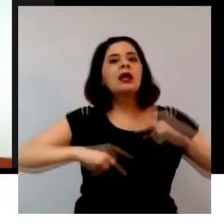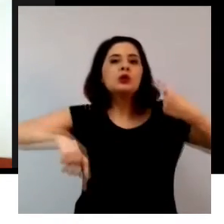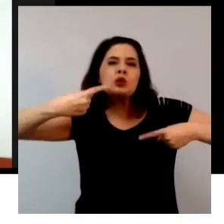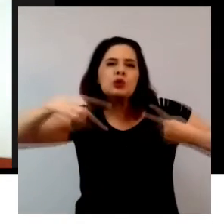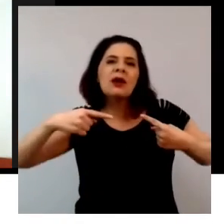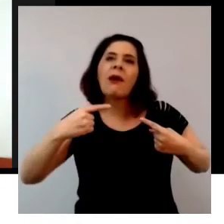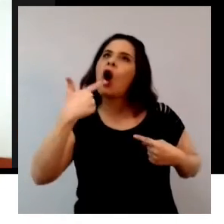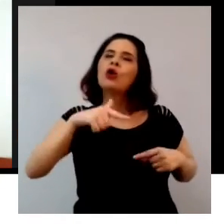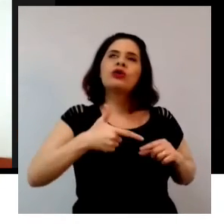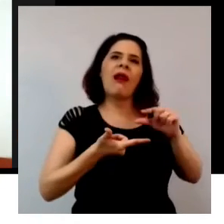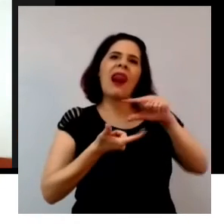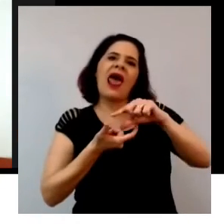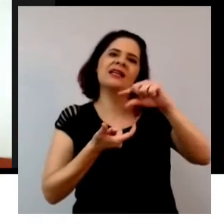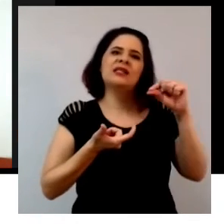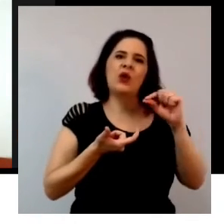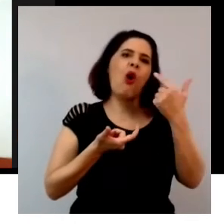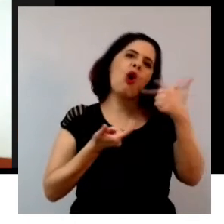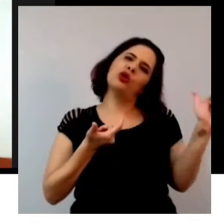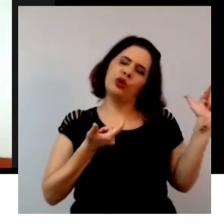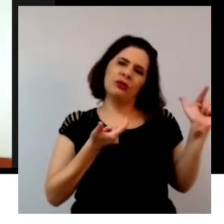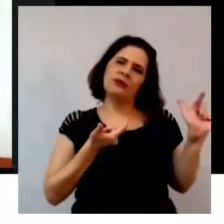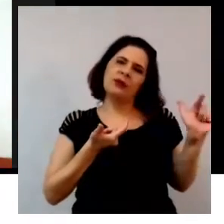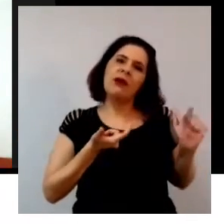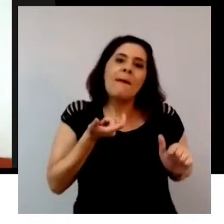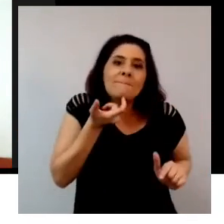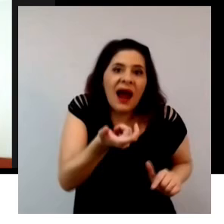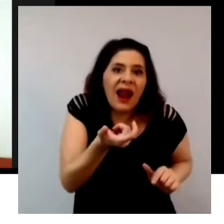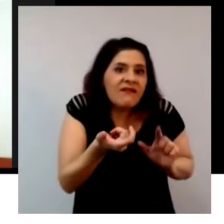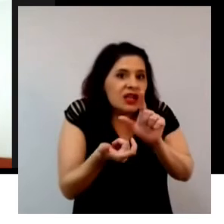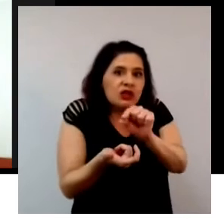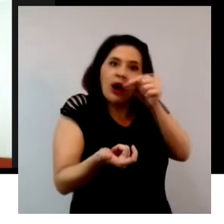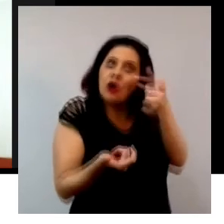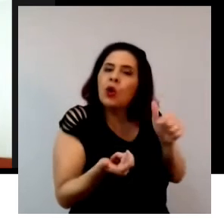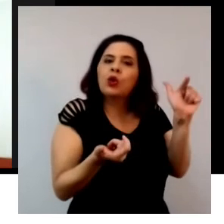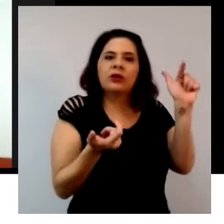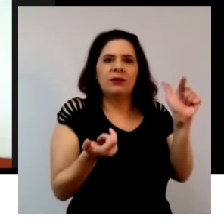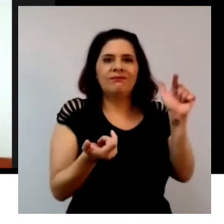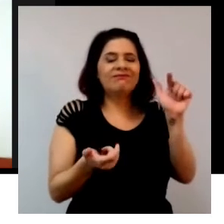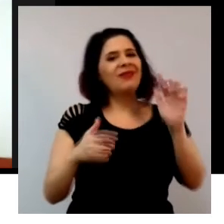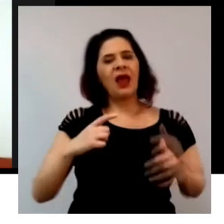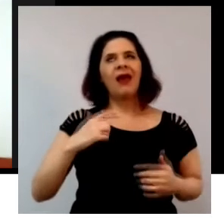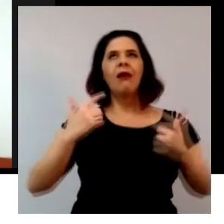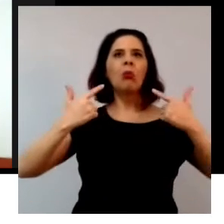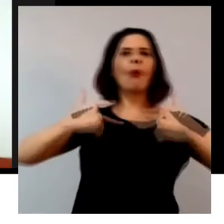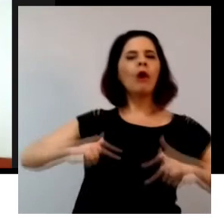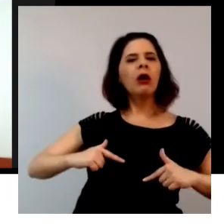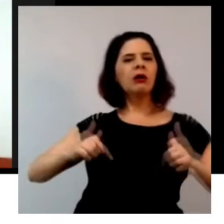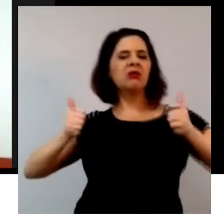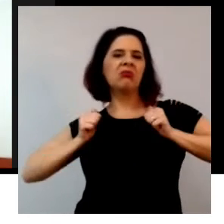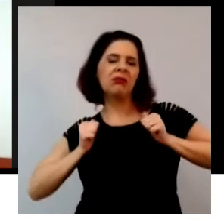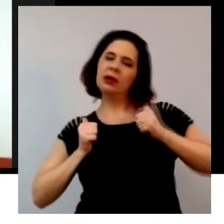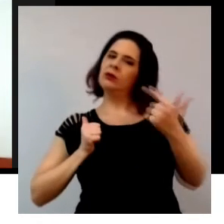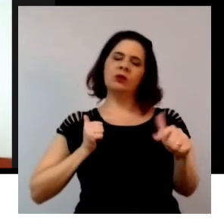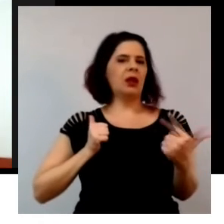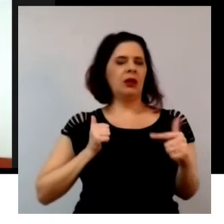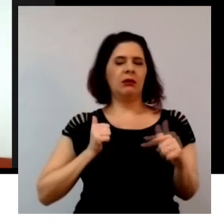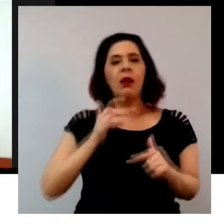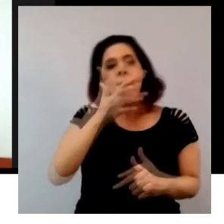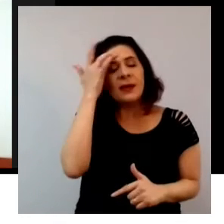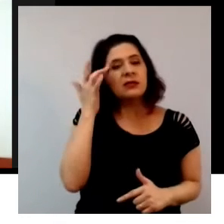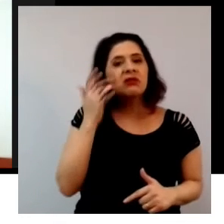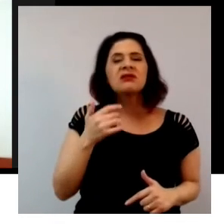imparcialidade. Eu tenho a sensação que isso está um pouco velho já, e ninguém mais está disposto a ouvir isso. Soa